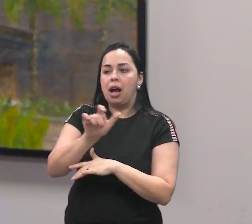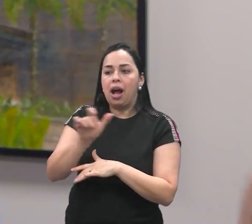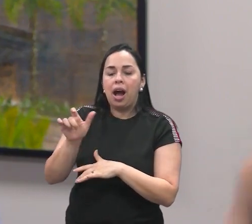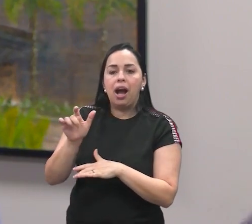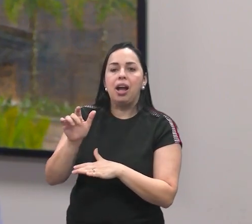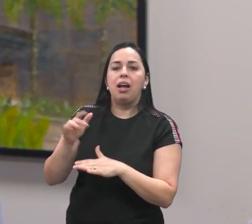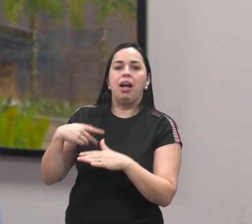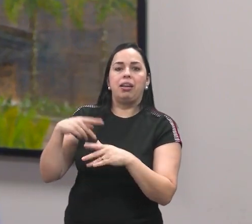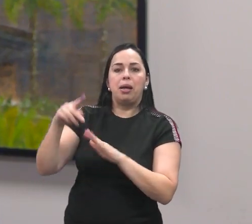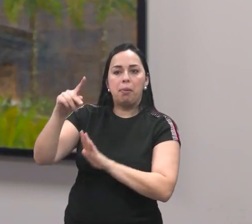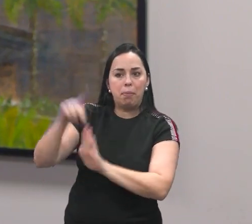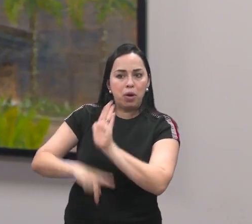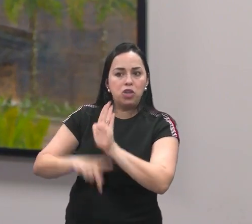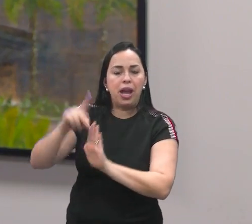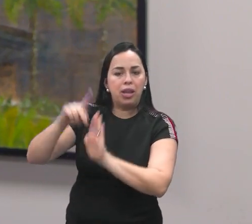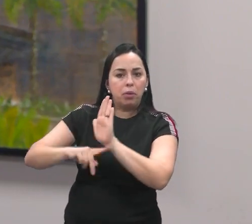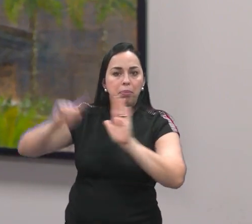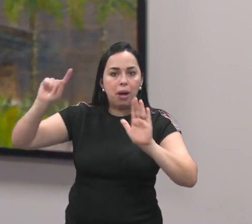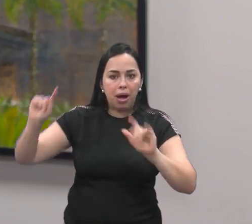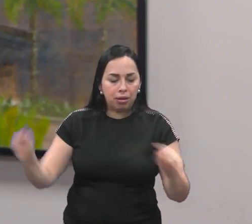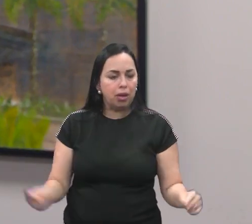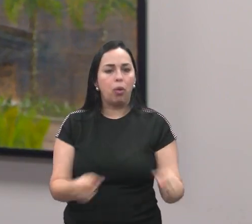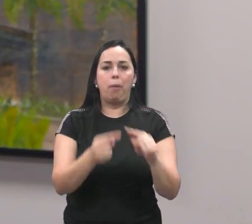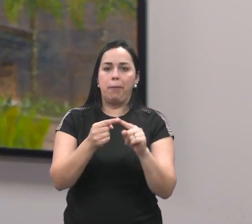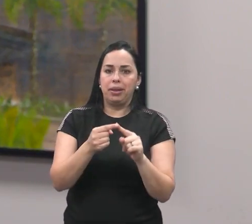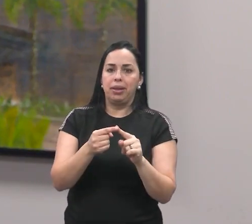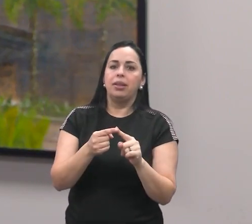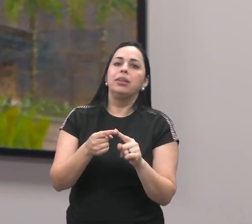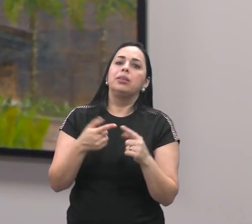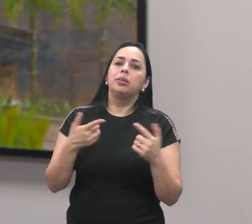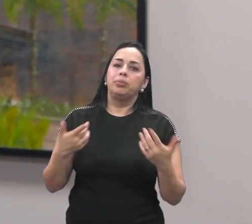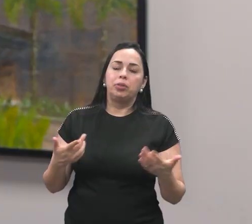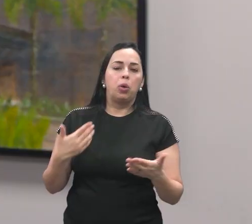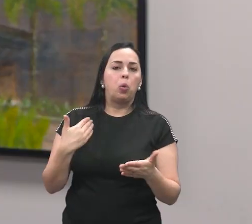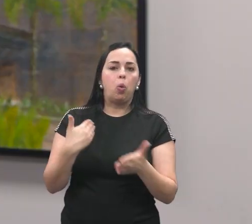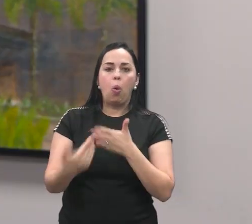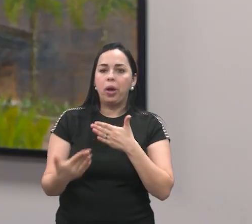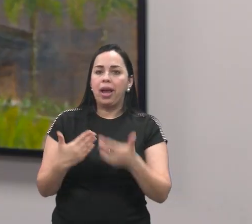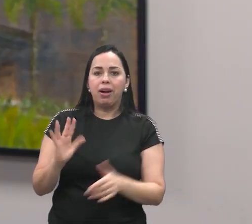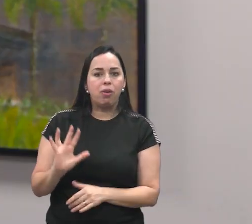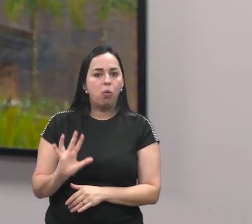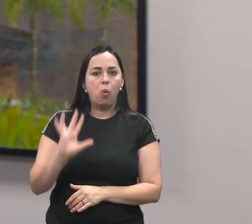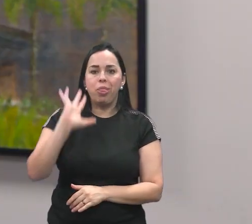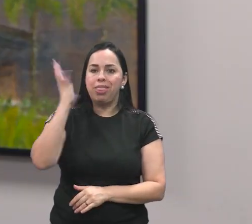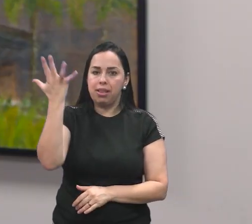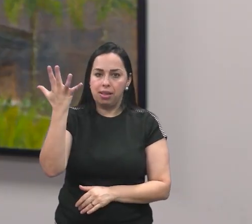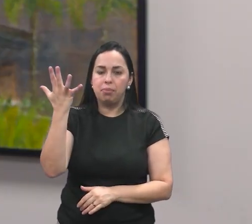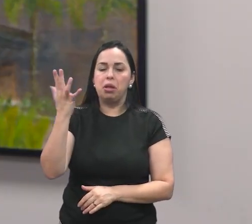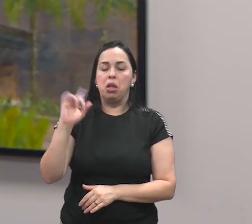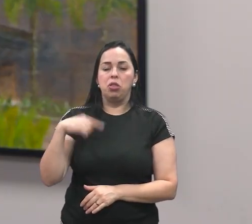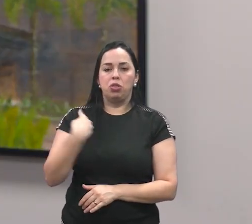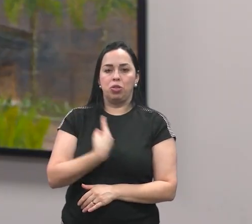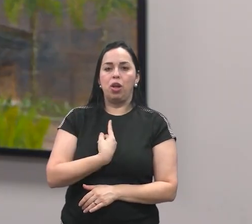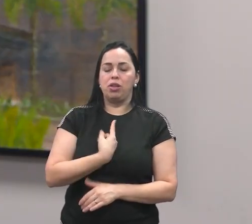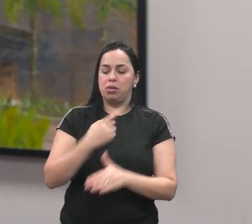que o município tenha que fazer em função de todo esse investimento. Qualquer situação que venha nesse sentido, a Câmara vai